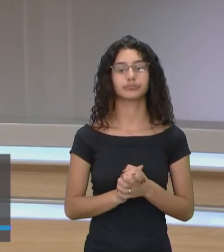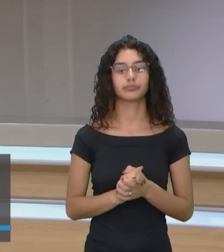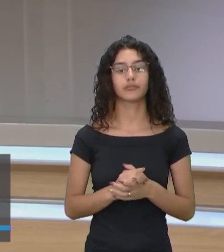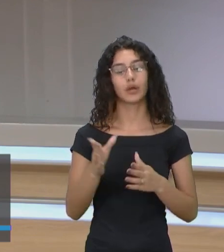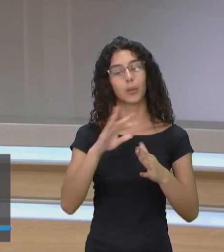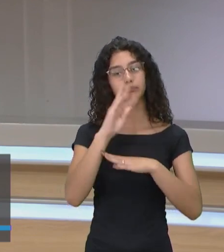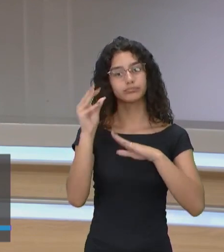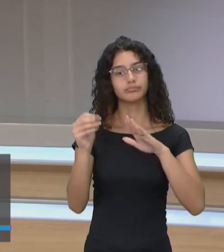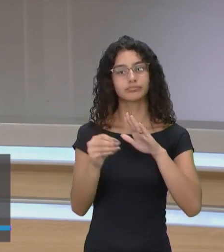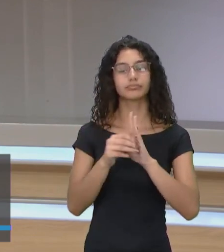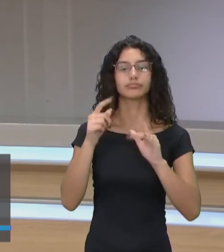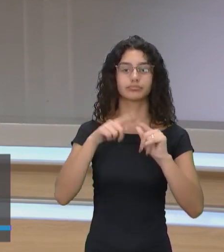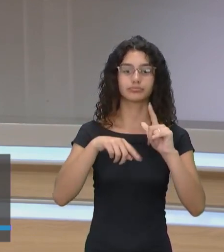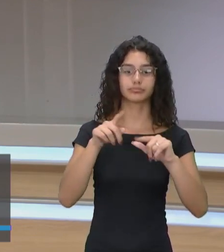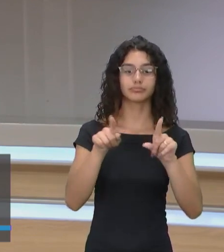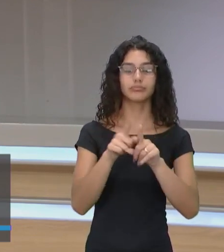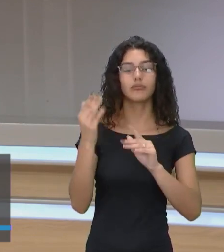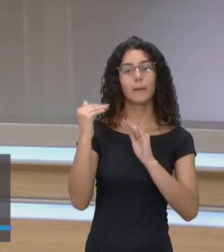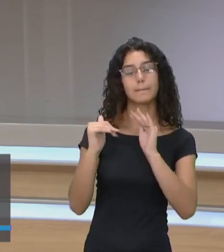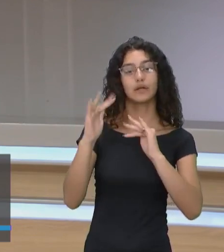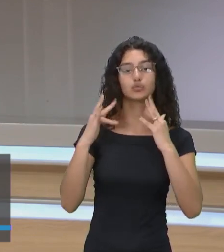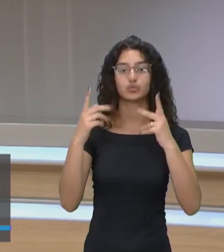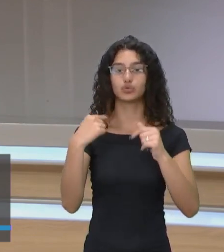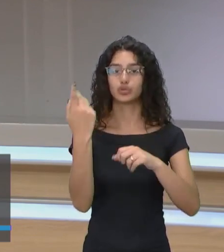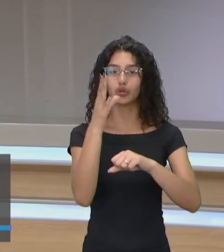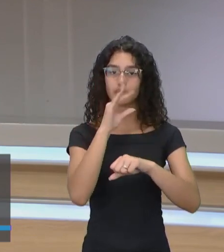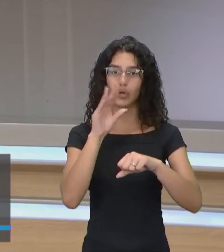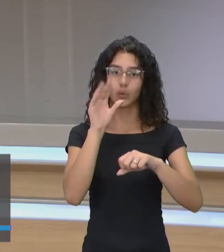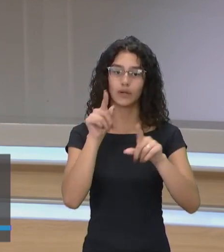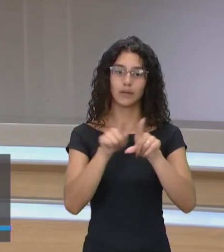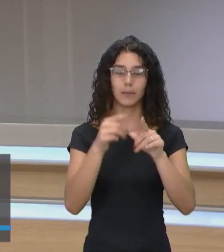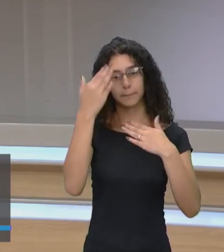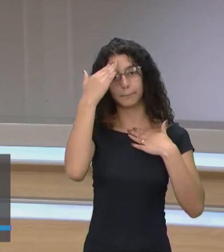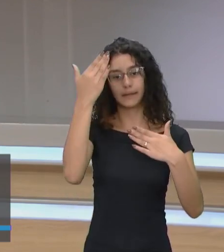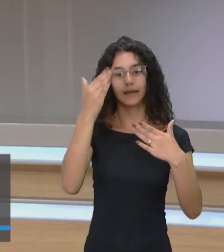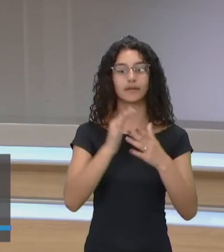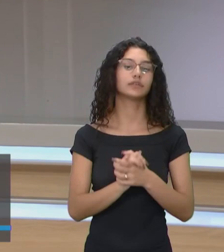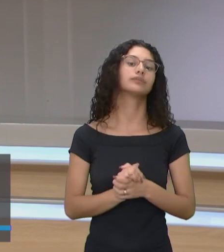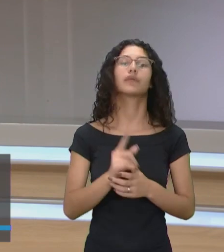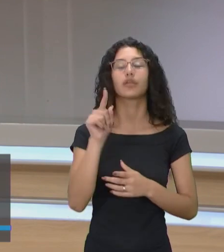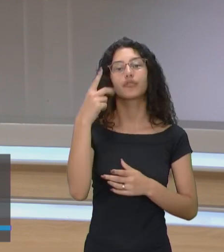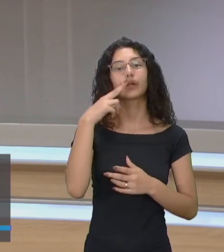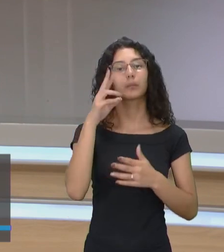vai complementar essa matéria e um pouco mais de tudo que a gente comentou. Obrigado,